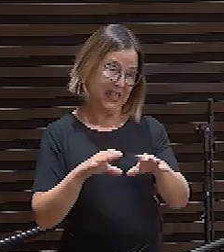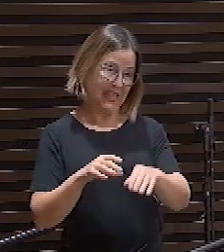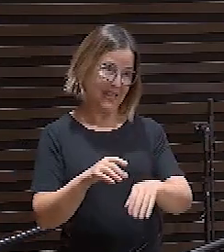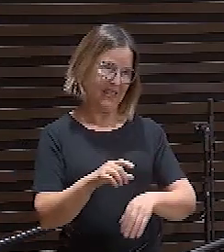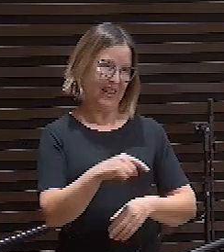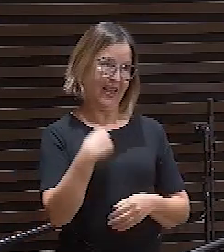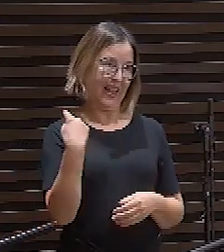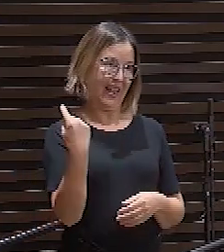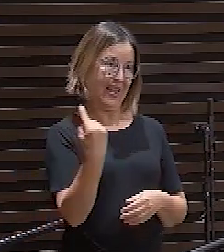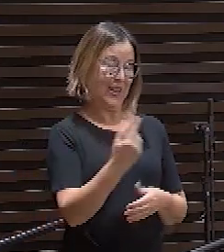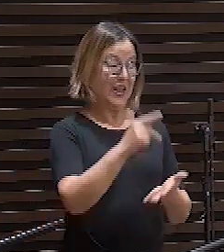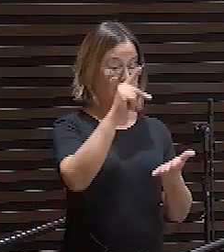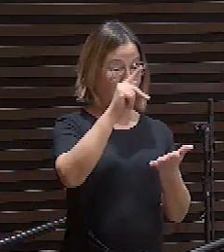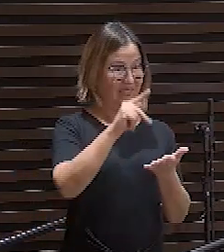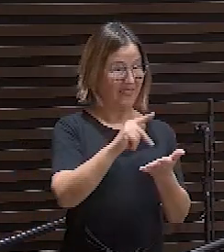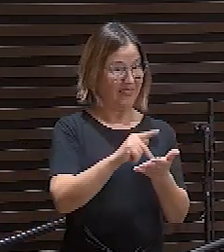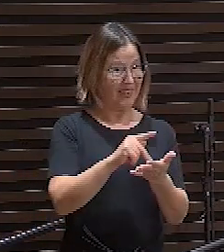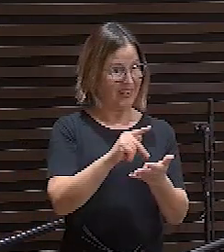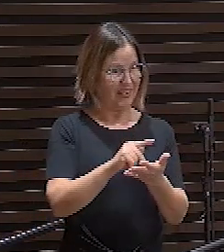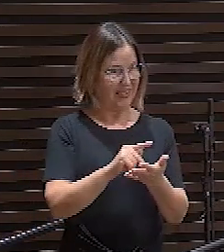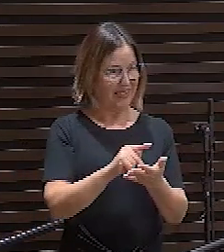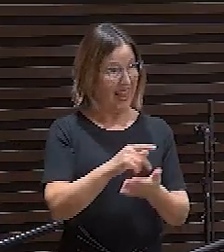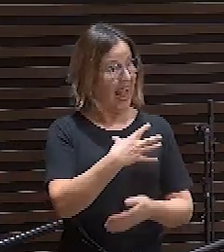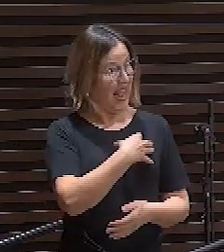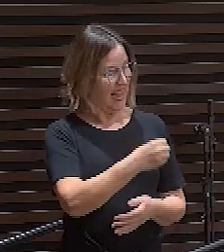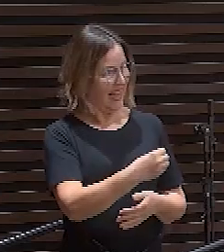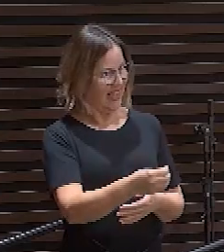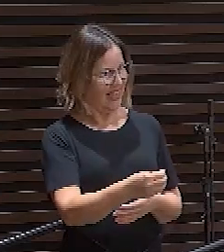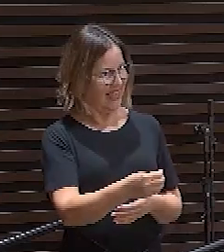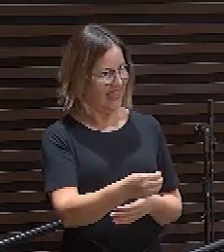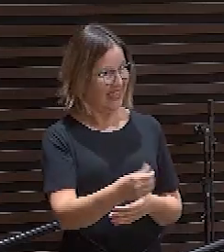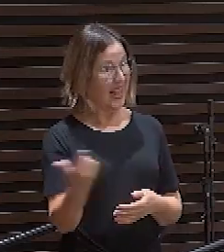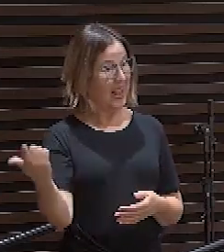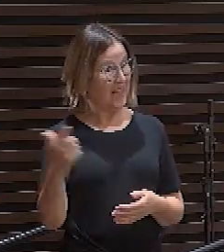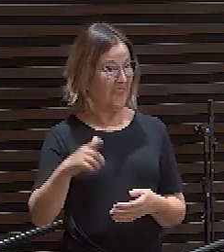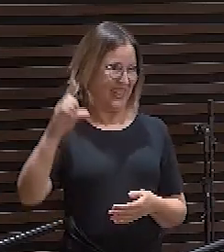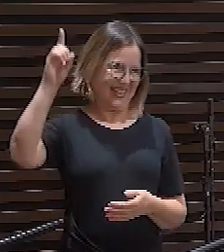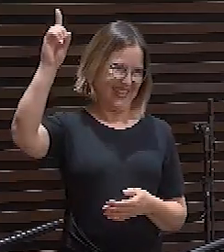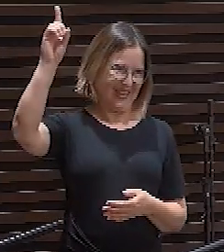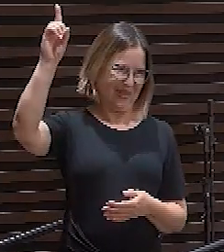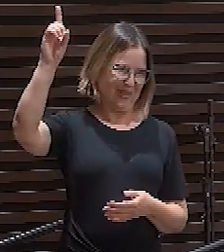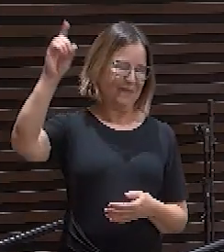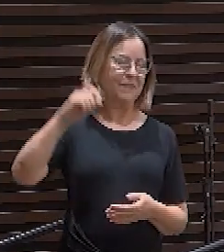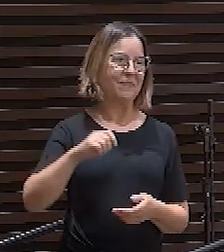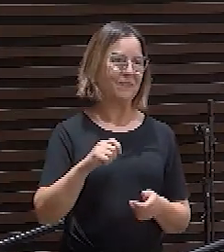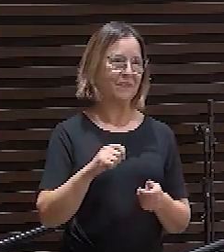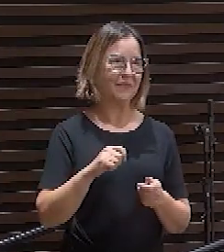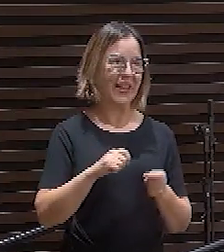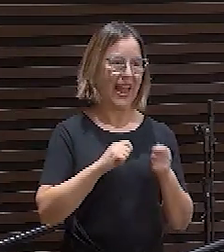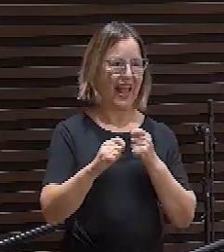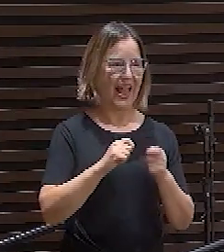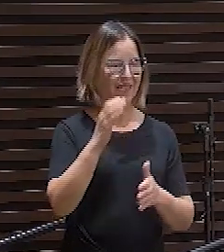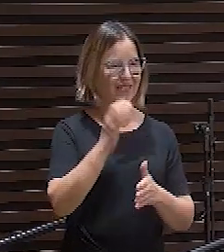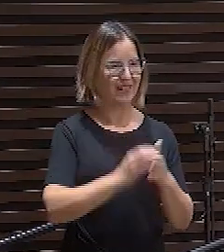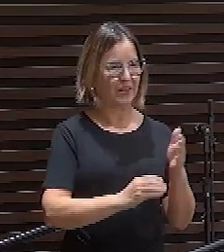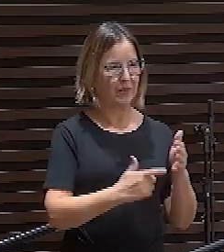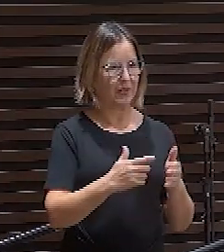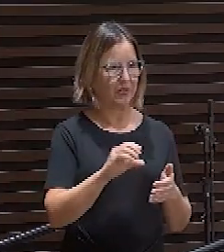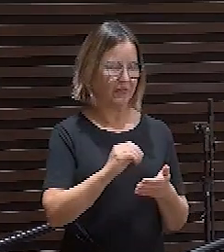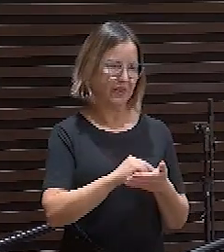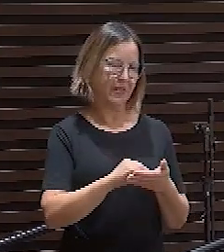nossa verdadeira herança vem de Deus. Em Atos 20,